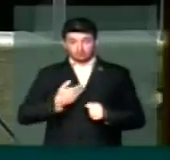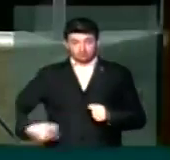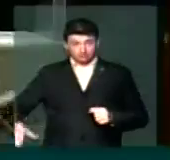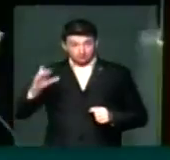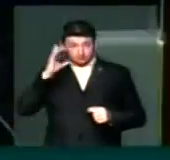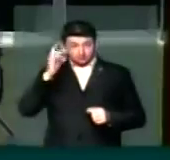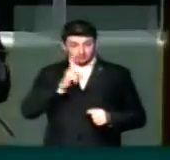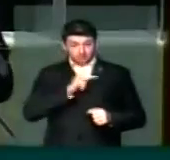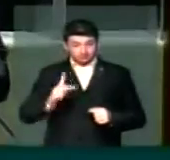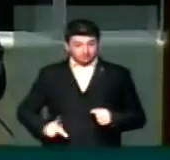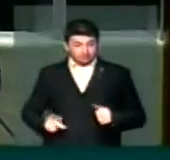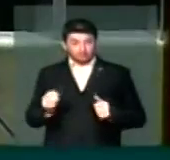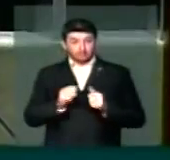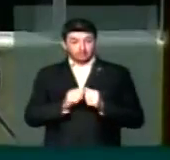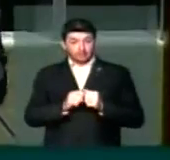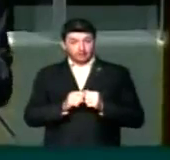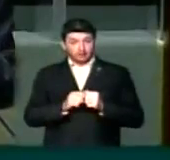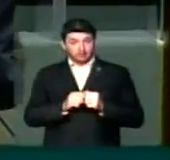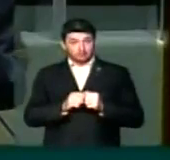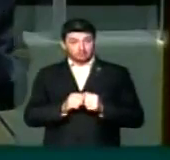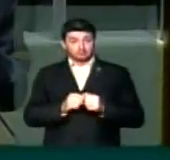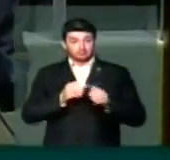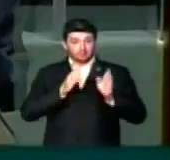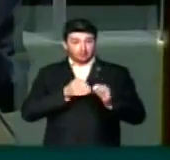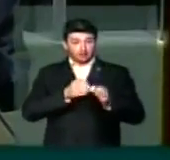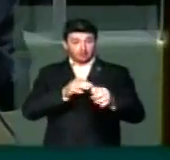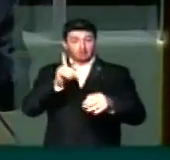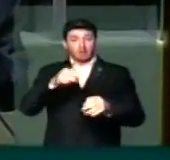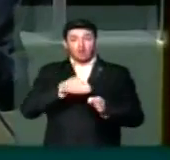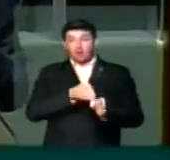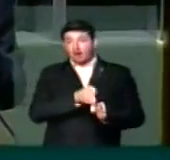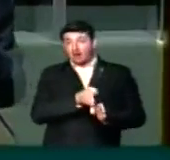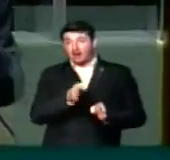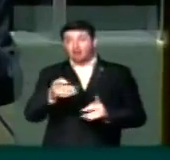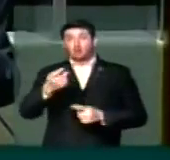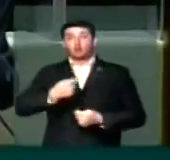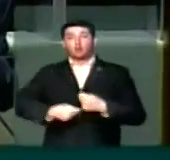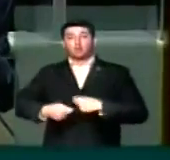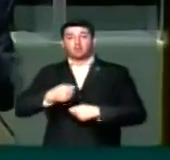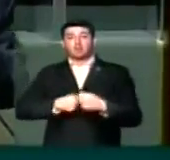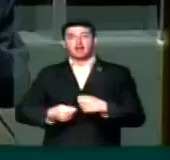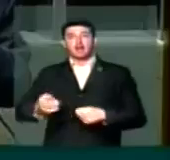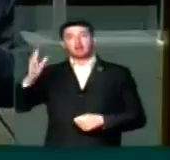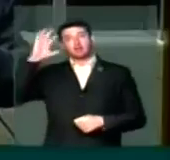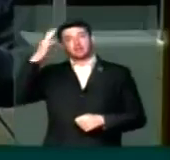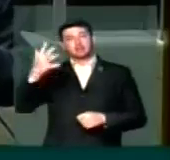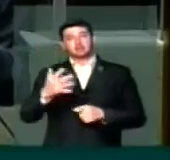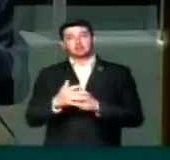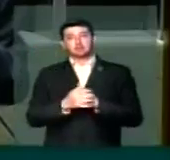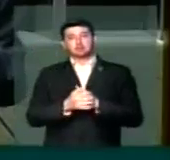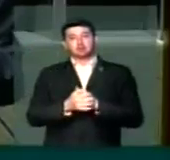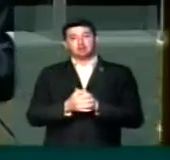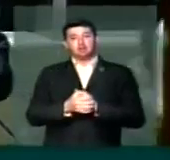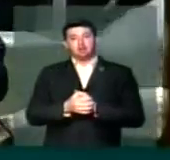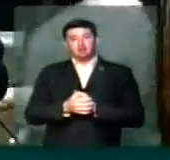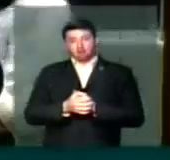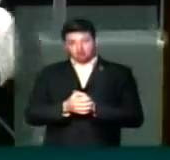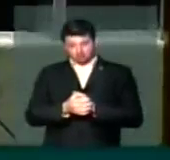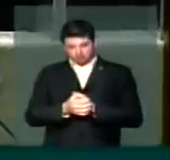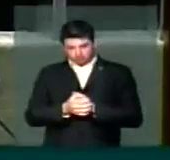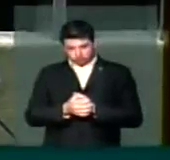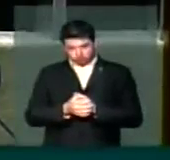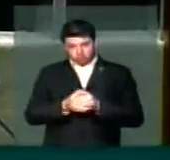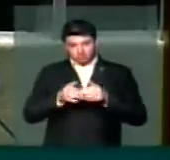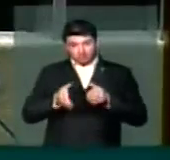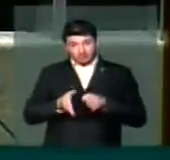governo da presidente Dilma caminha para o lado que o mercado quer determinar. E caminha